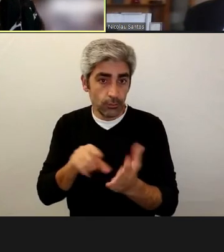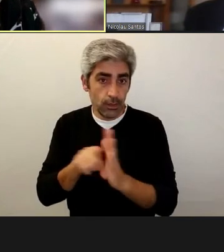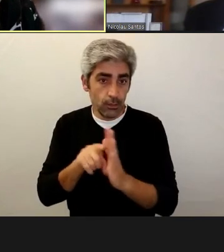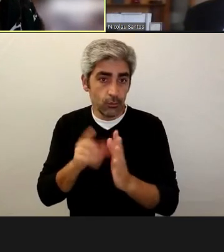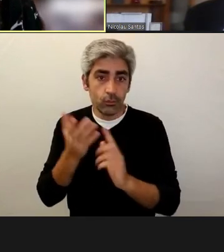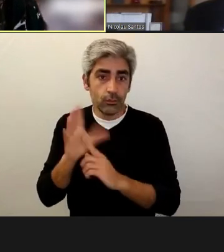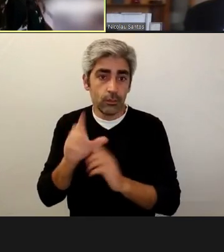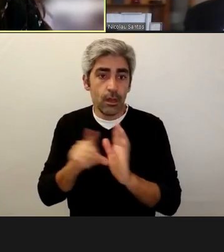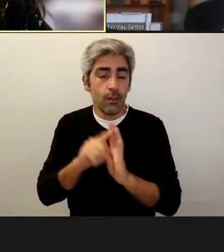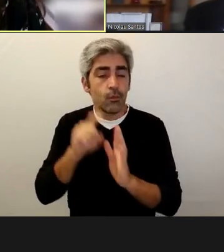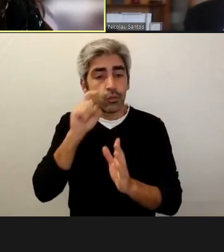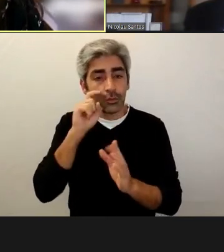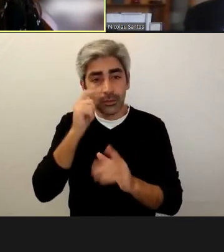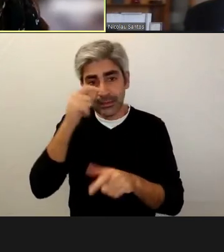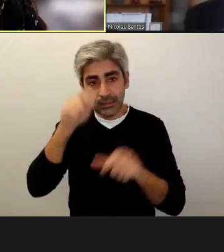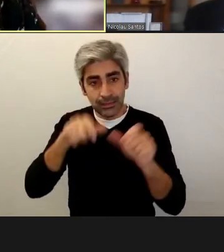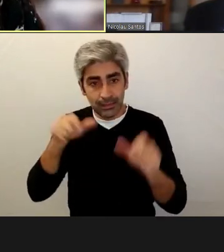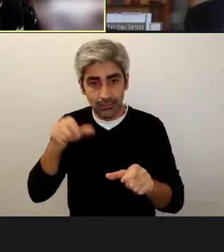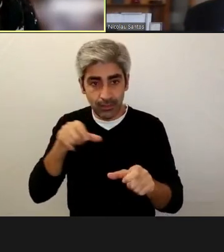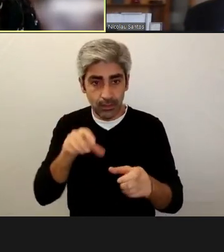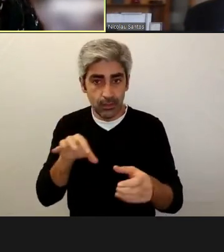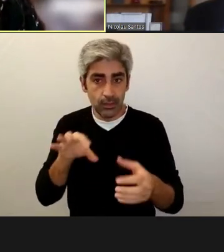designadamente a Lei da Proteção Civil, para enquadrar